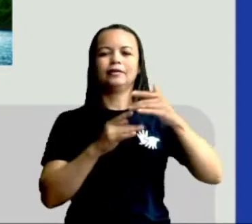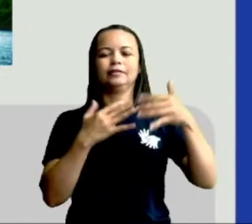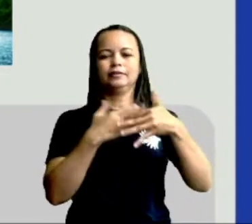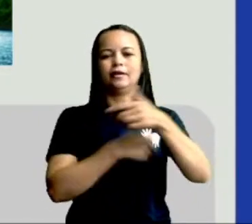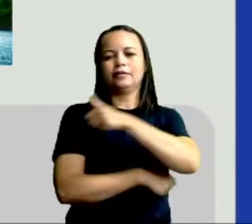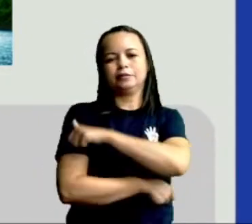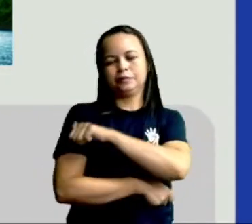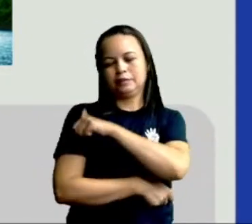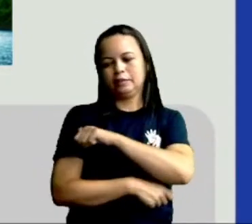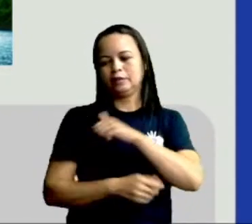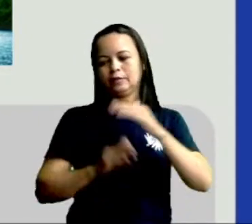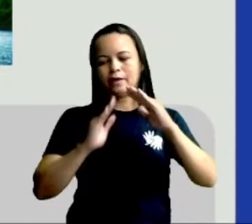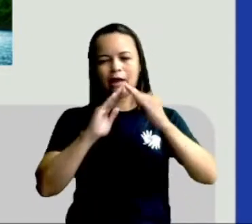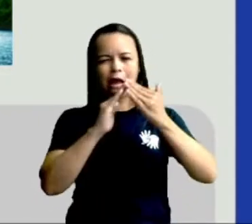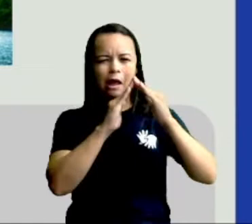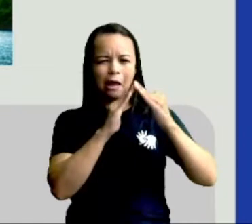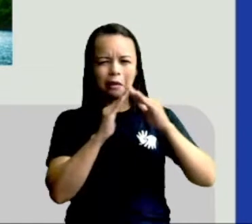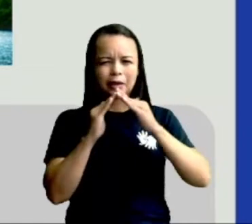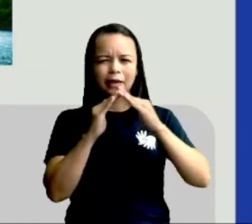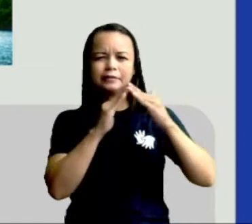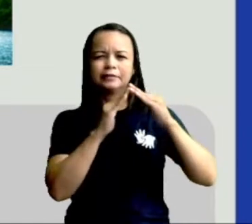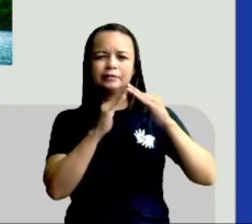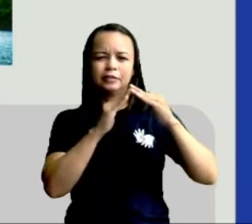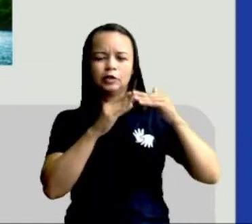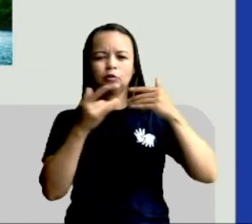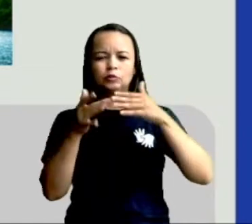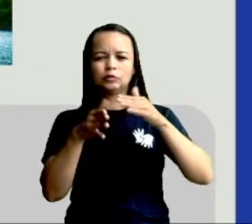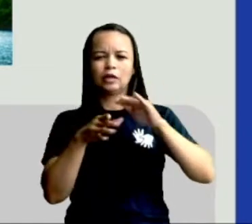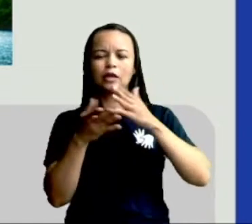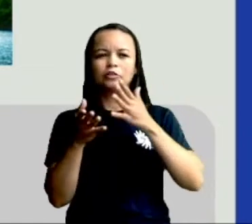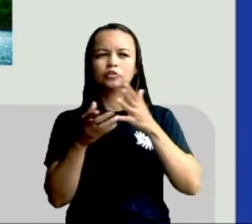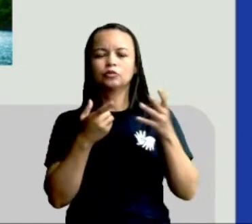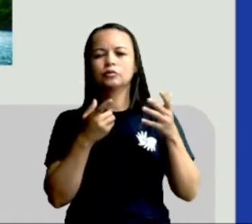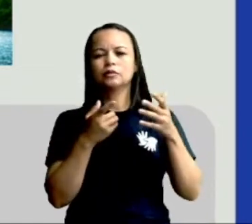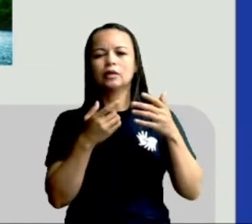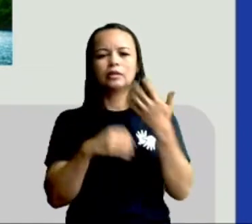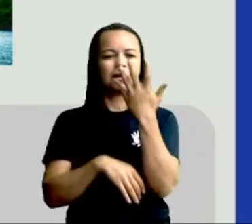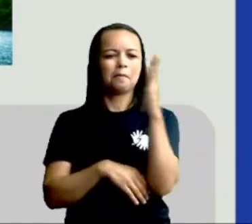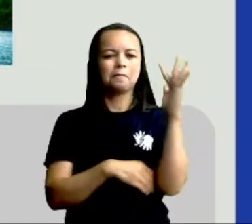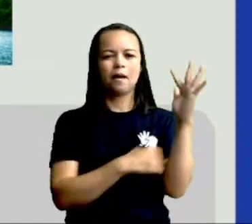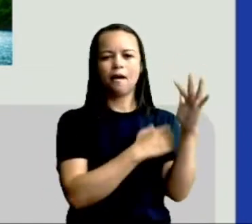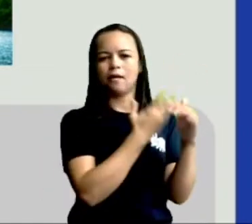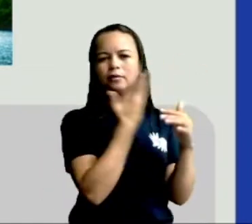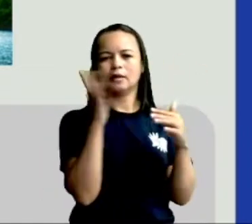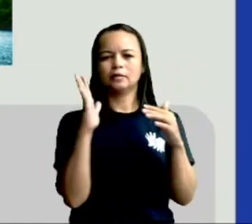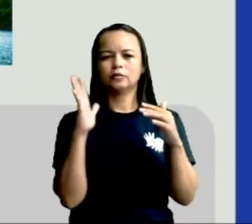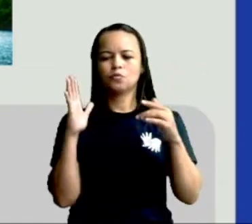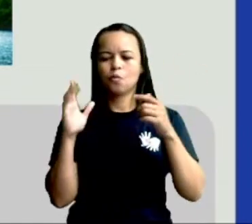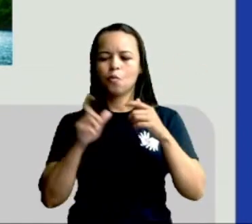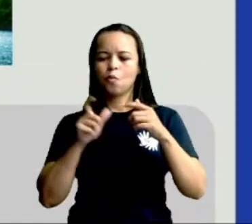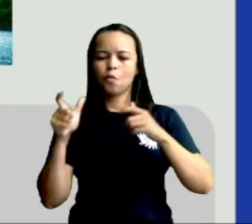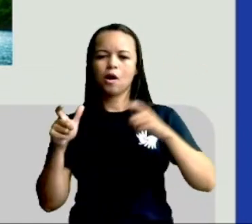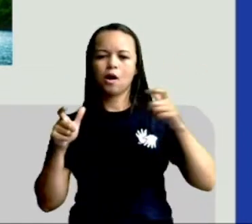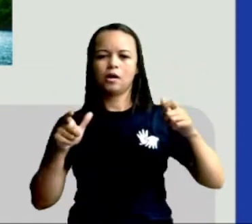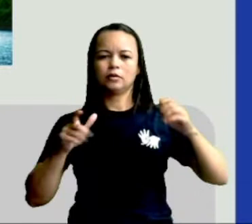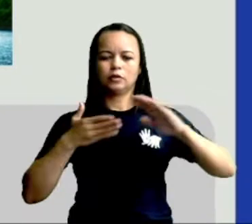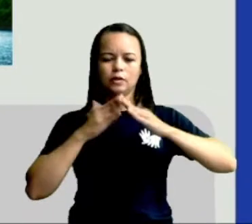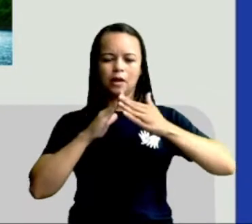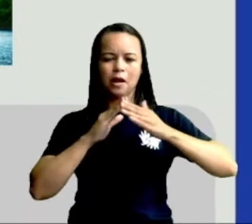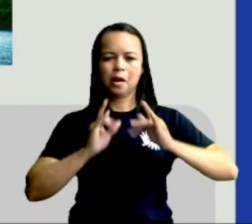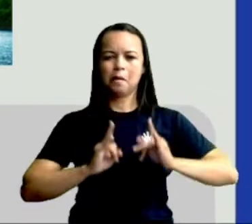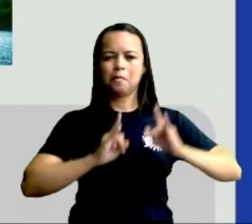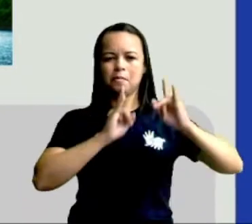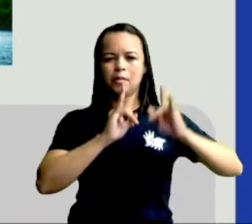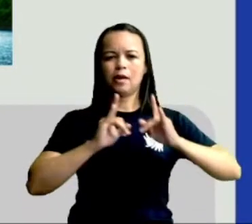tá das casinhas ali ó todas construídas tem mapa de um lado tem mata do outro mas no meio tem